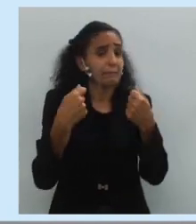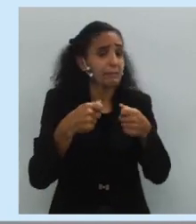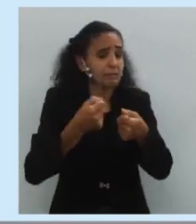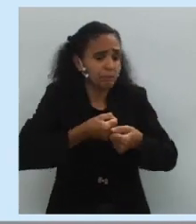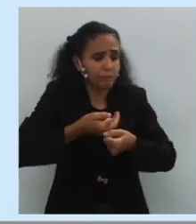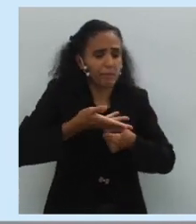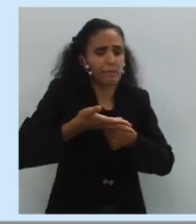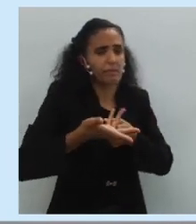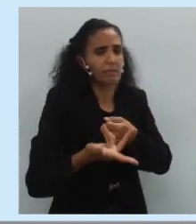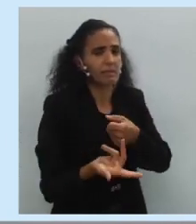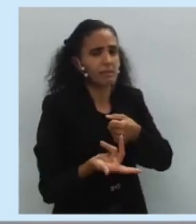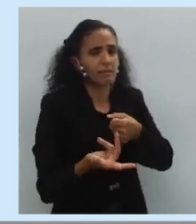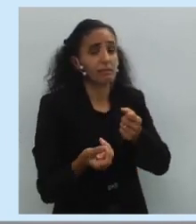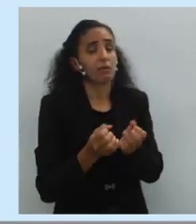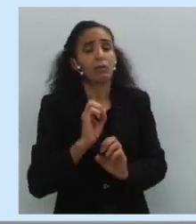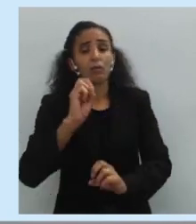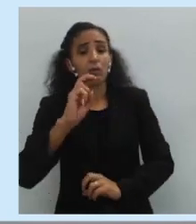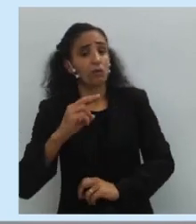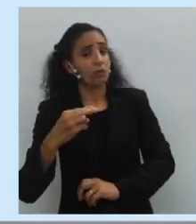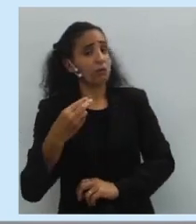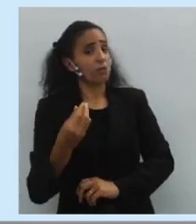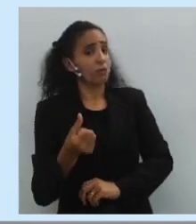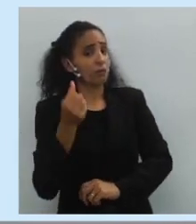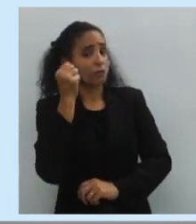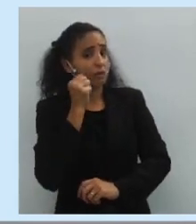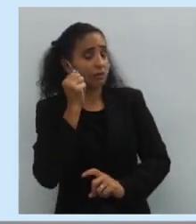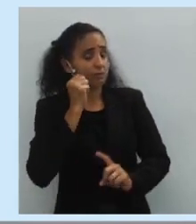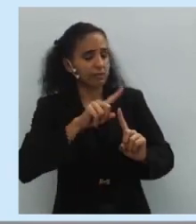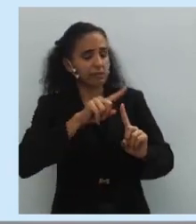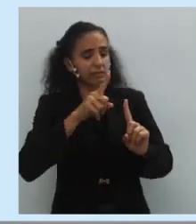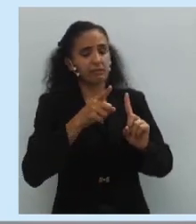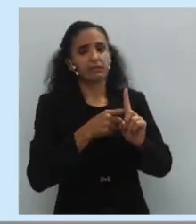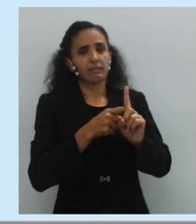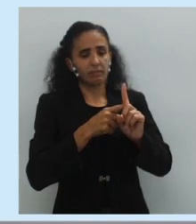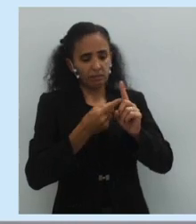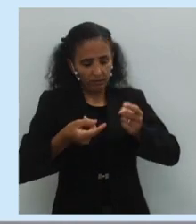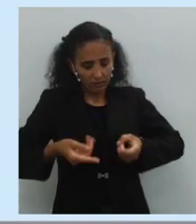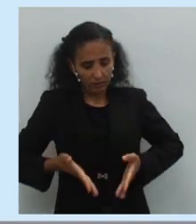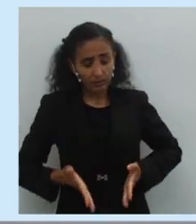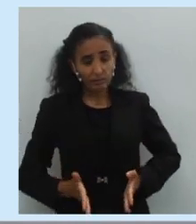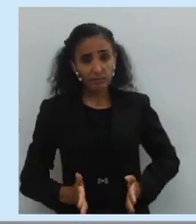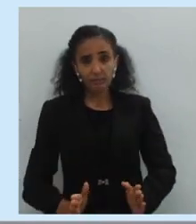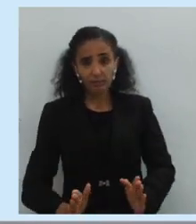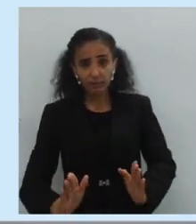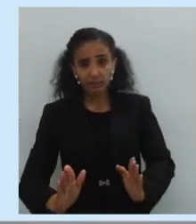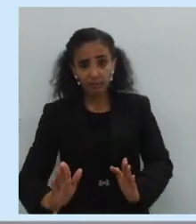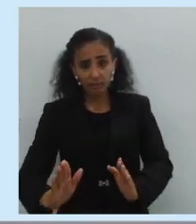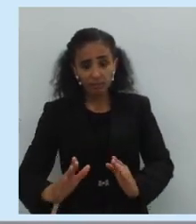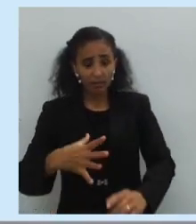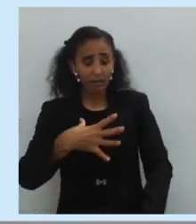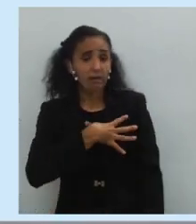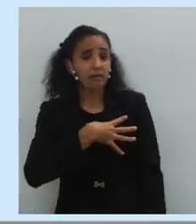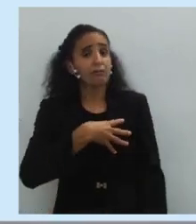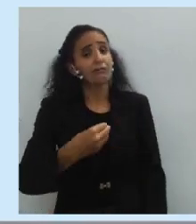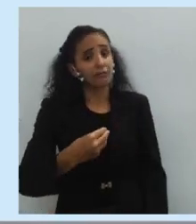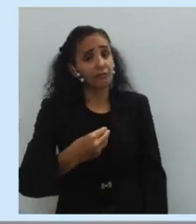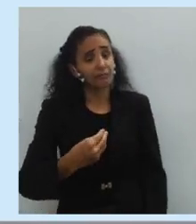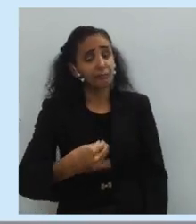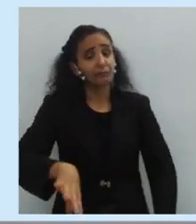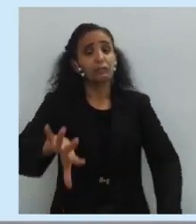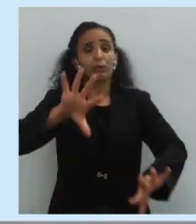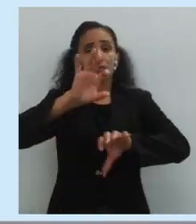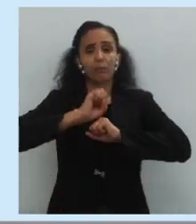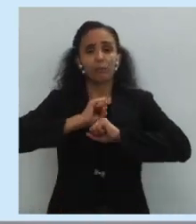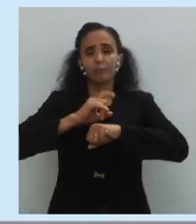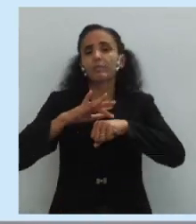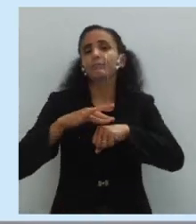anal, né? Que também pode haver uma transmissão durante o parto, né? Como muitas pessoas infectadas pelo HPV